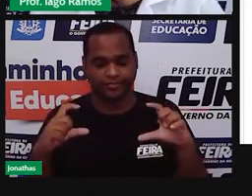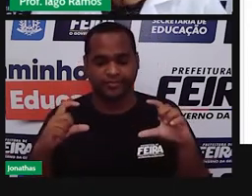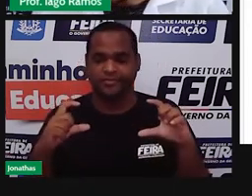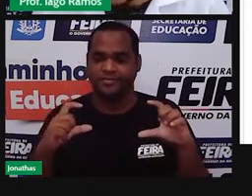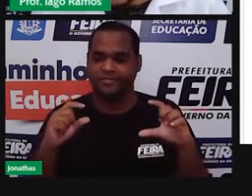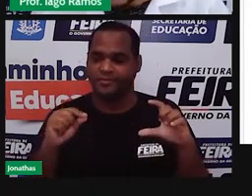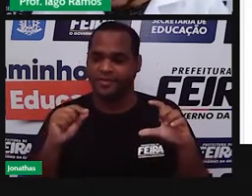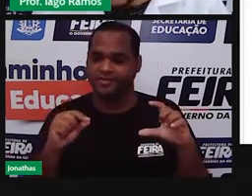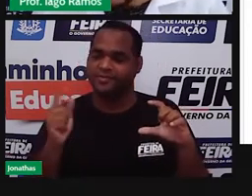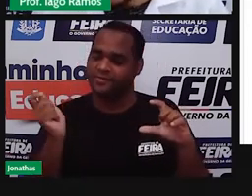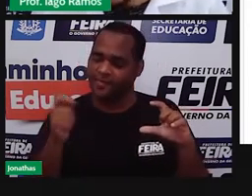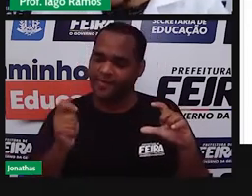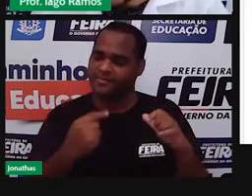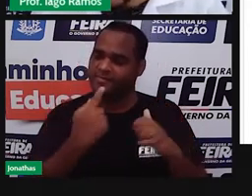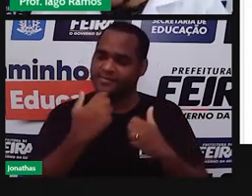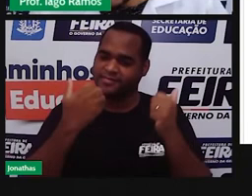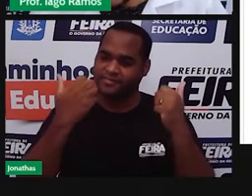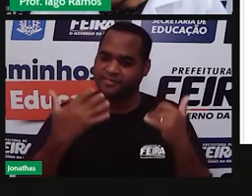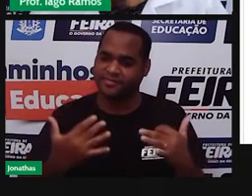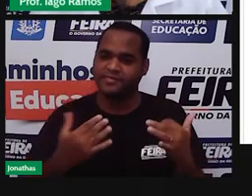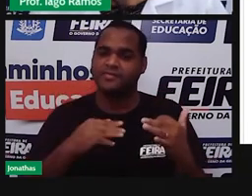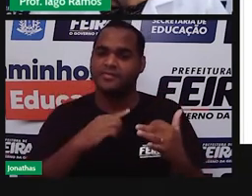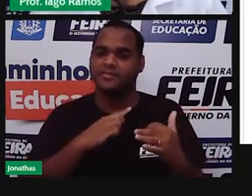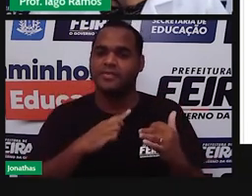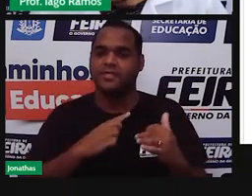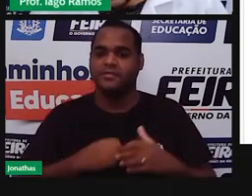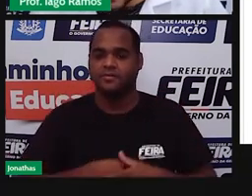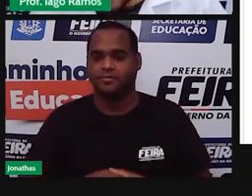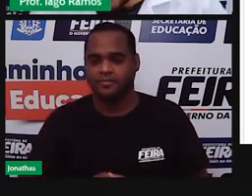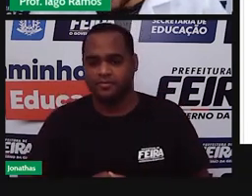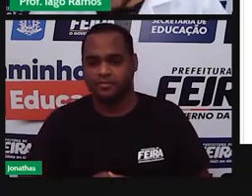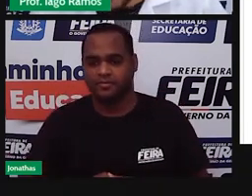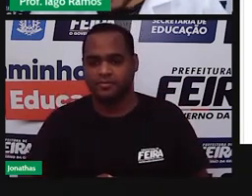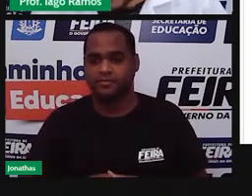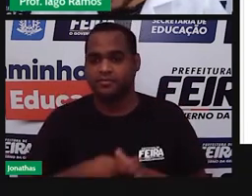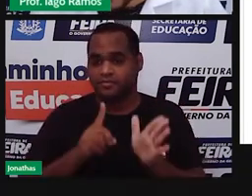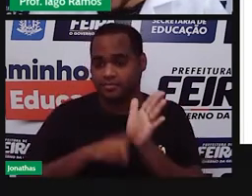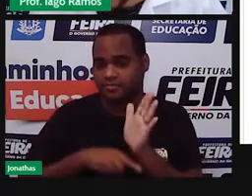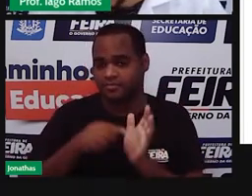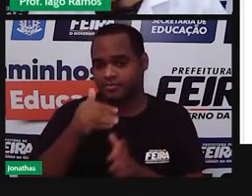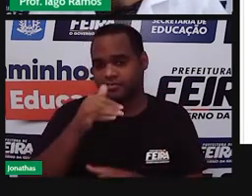gente quiser, certo? Menos 100